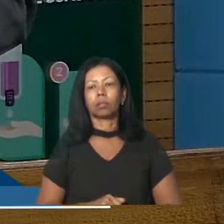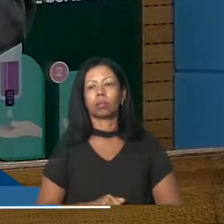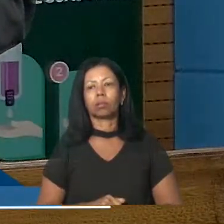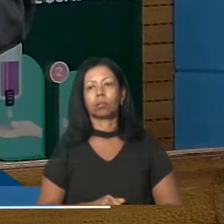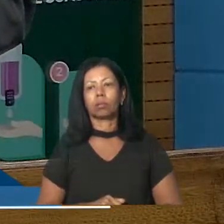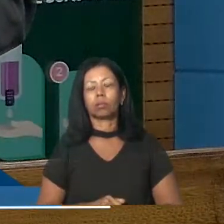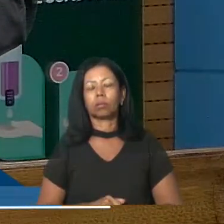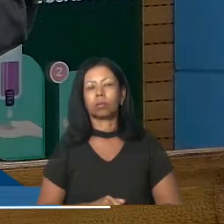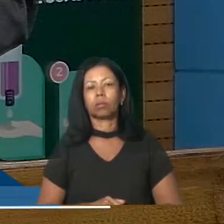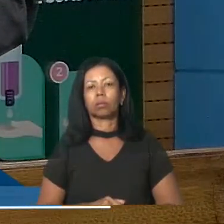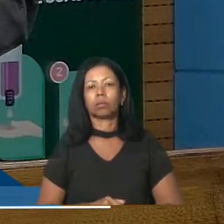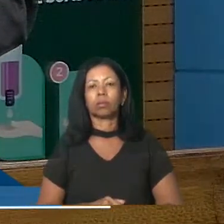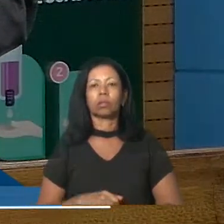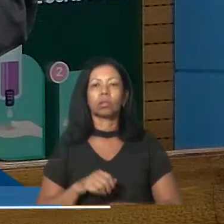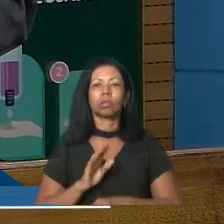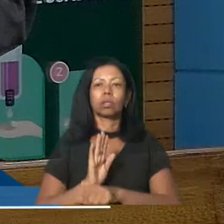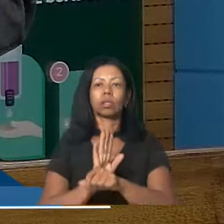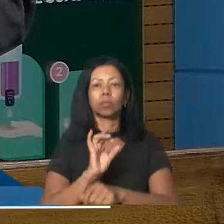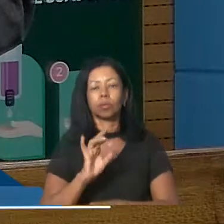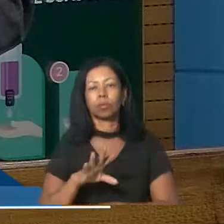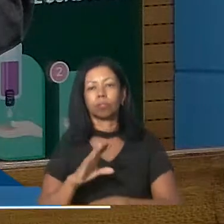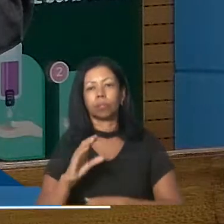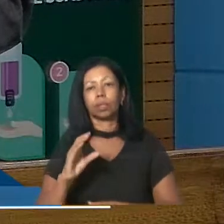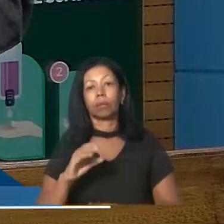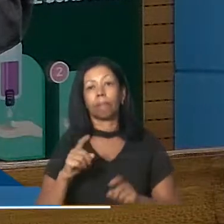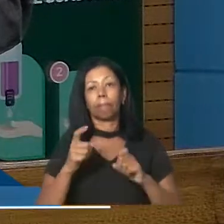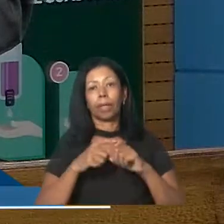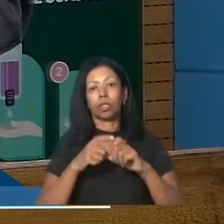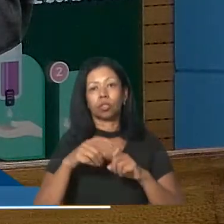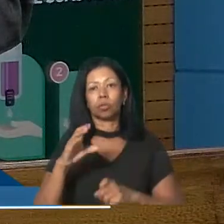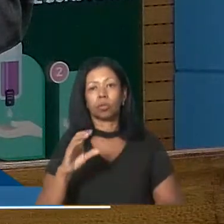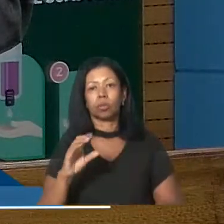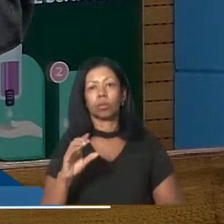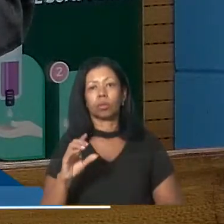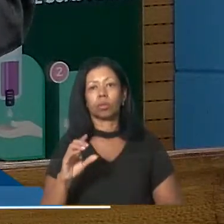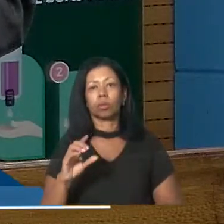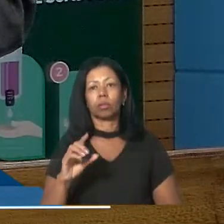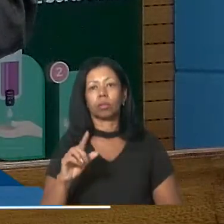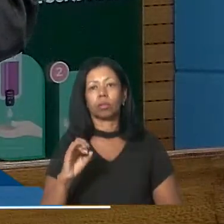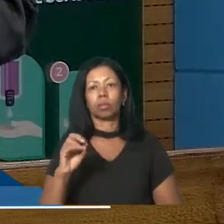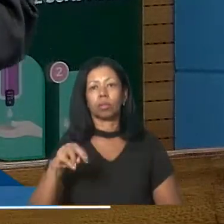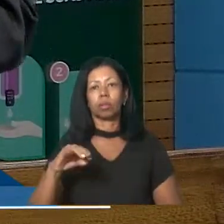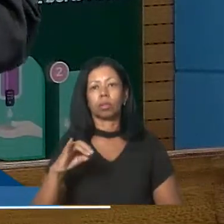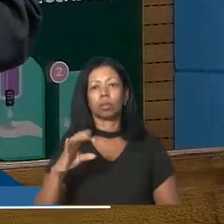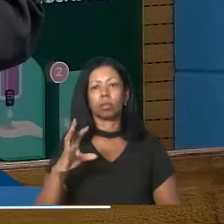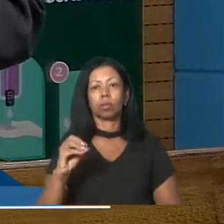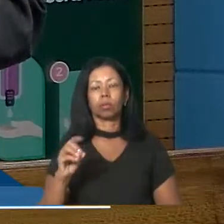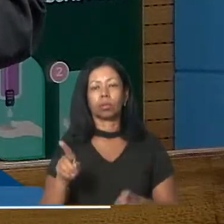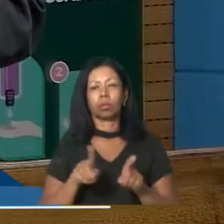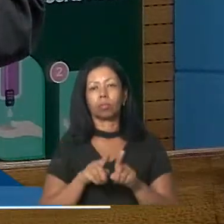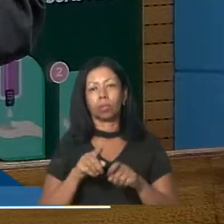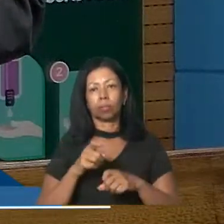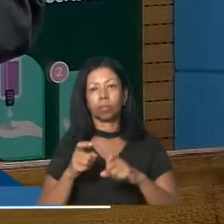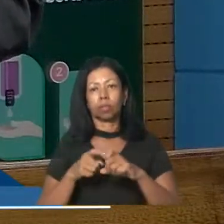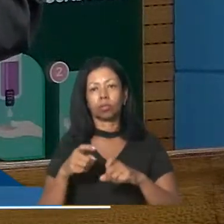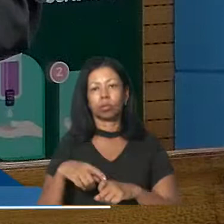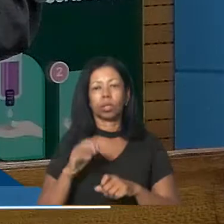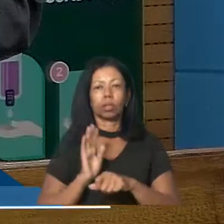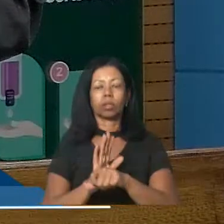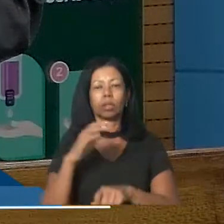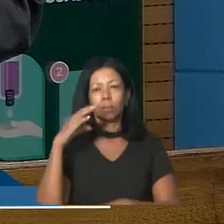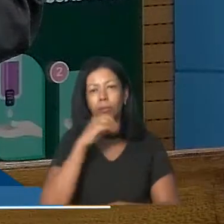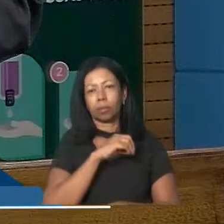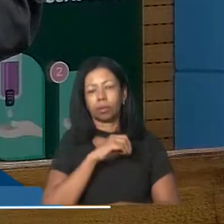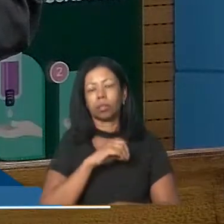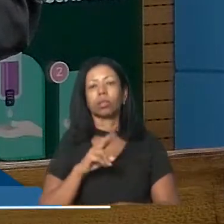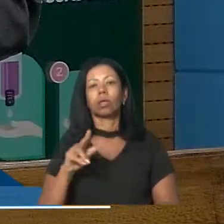contemplando somente clínico e emergencista. O crescimento populacional das proximidades da UPA traz novas